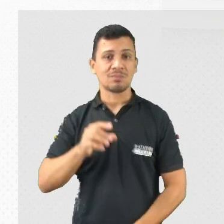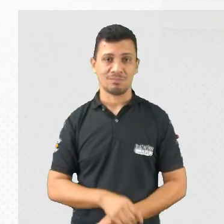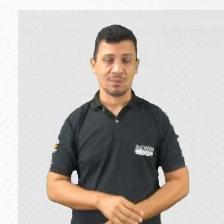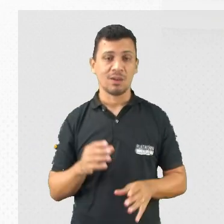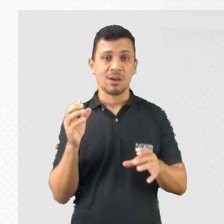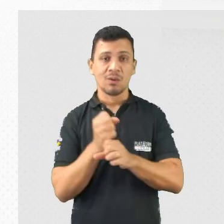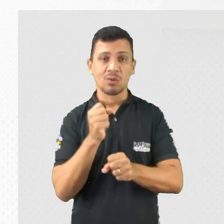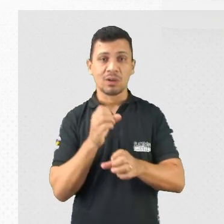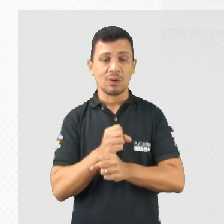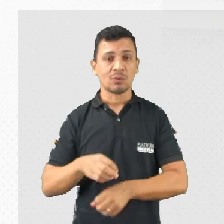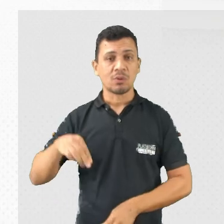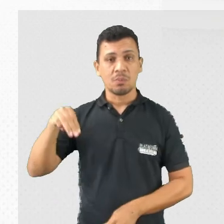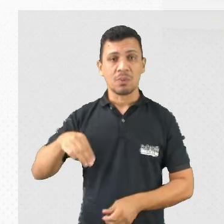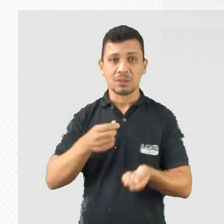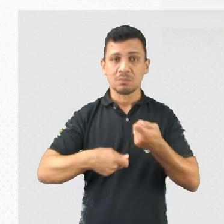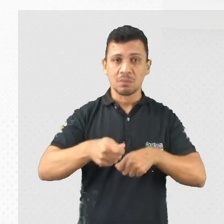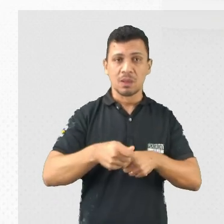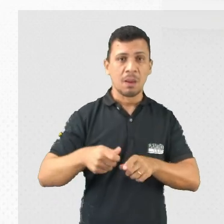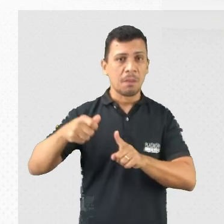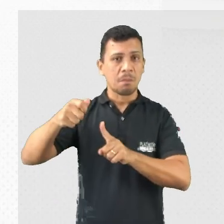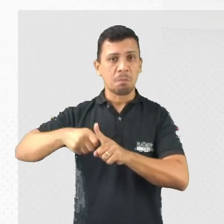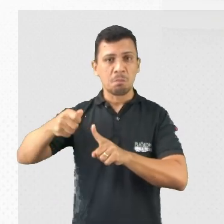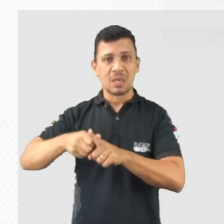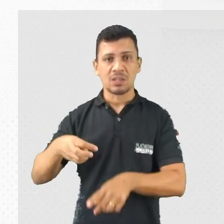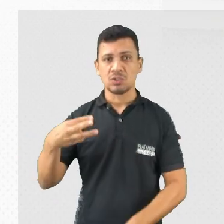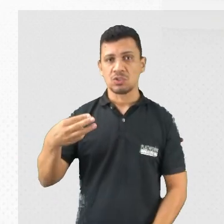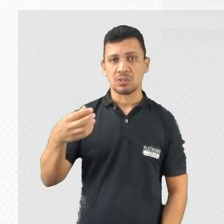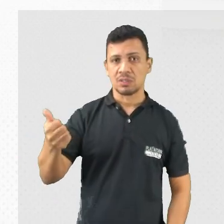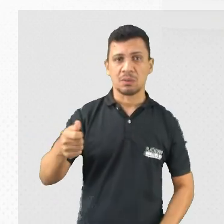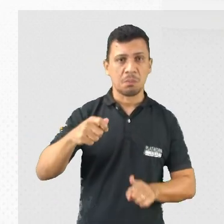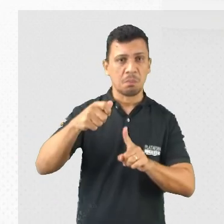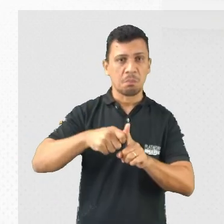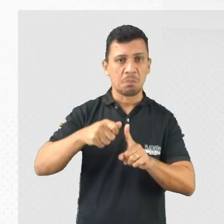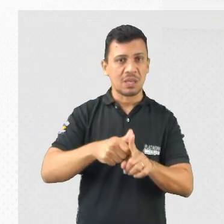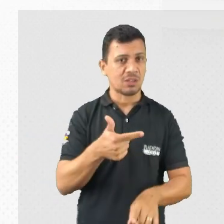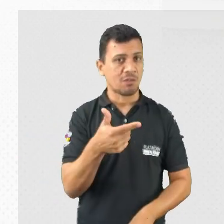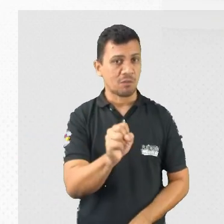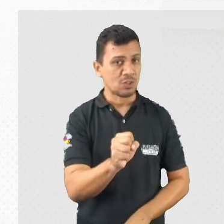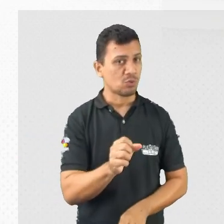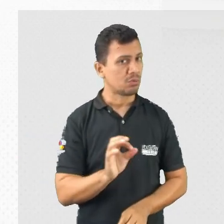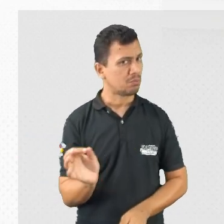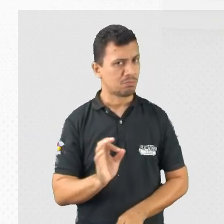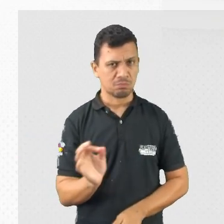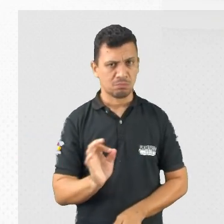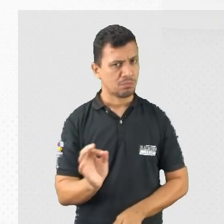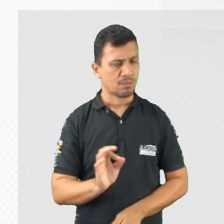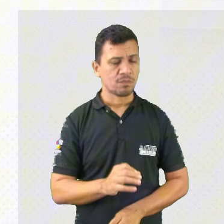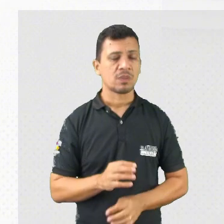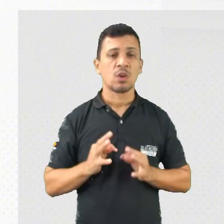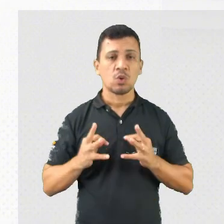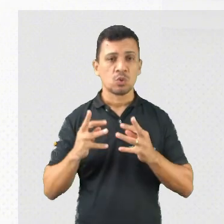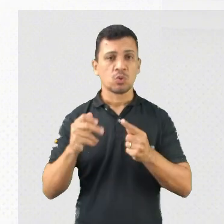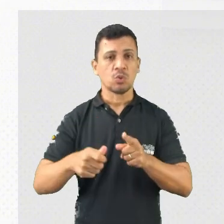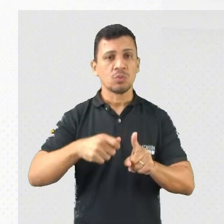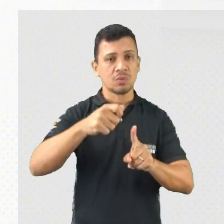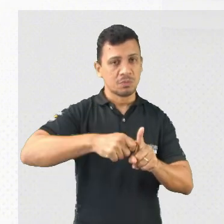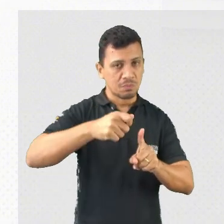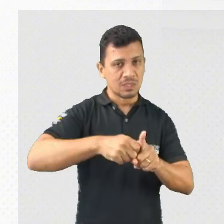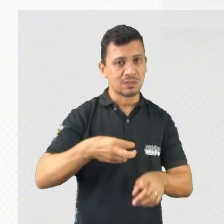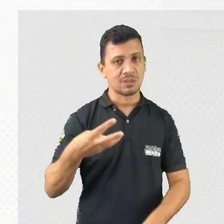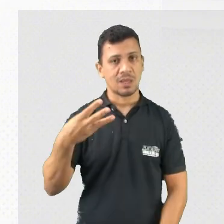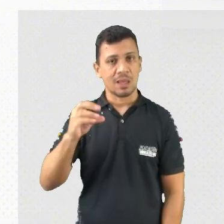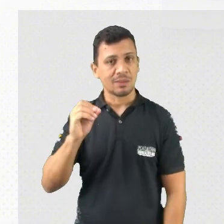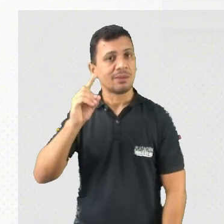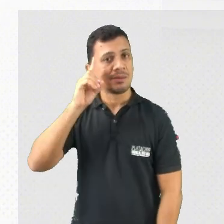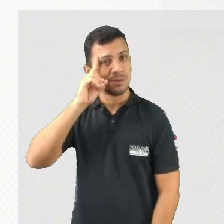financeira não tem mês de 31, não tem mês de 28, não tem mês de 29, não tem mês de 30. Aliás, todos são de 30, na verdade. Então,